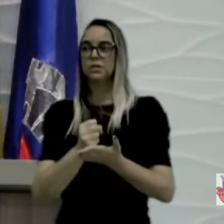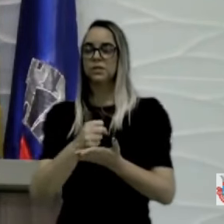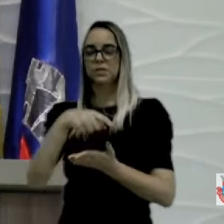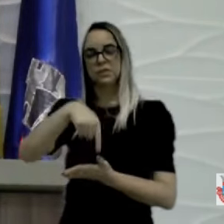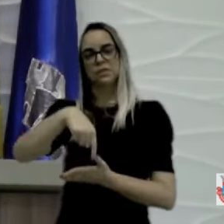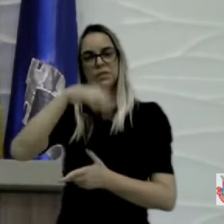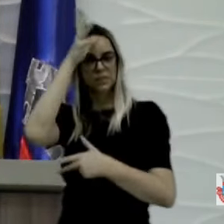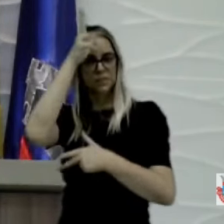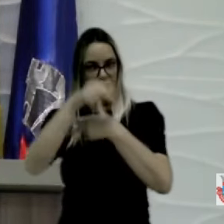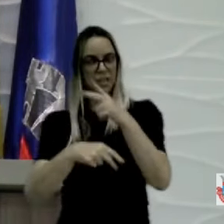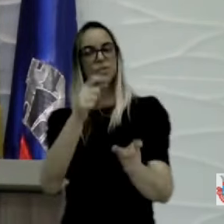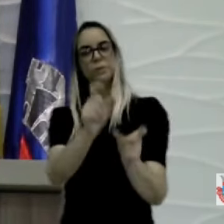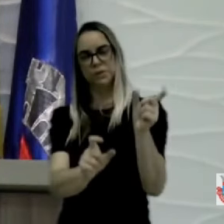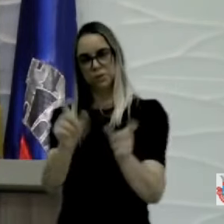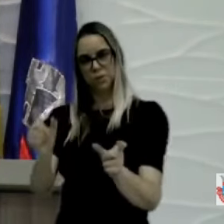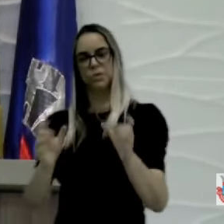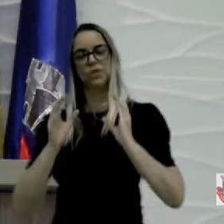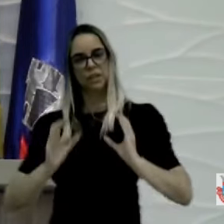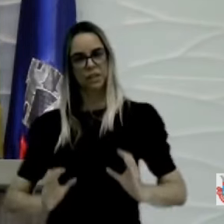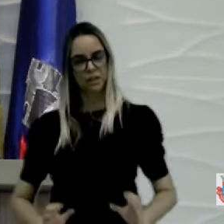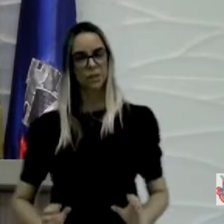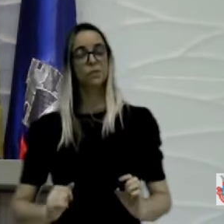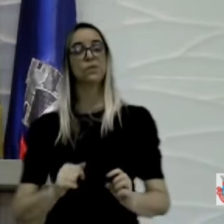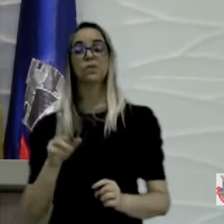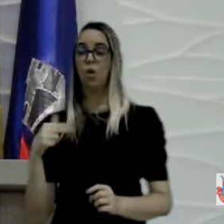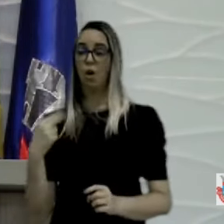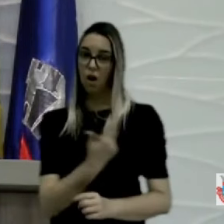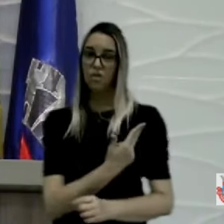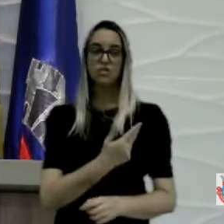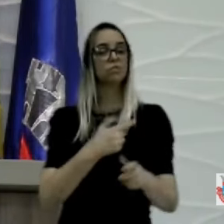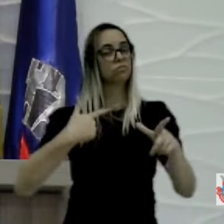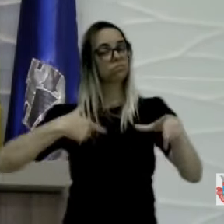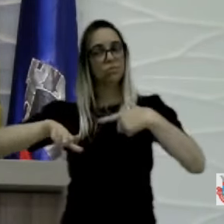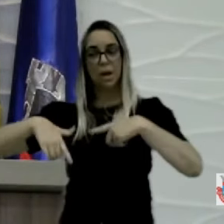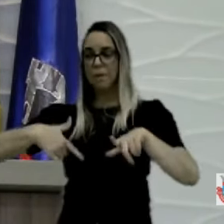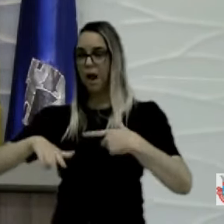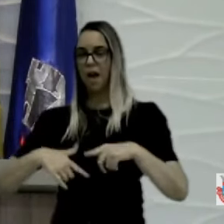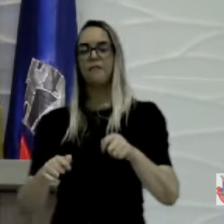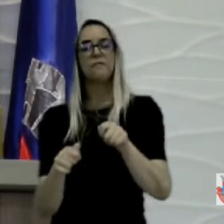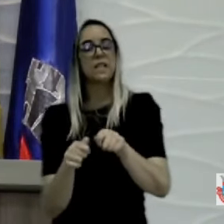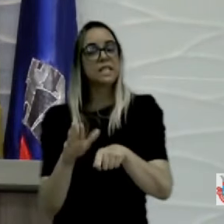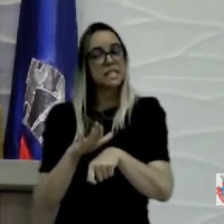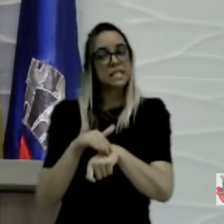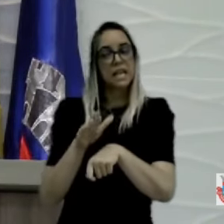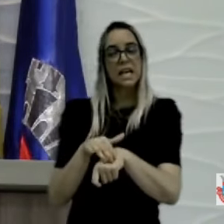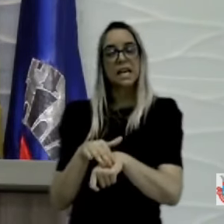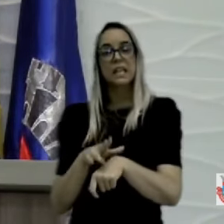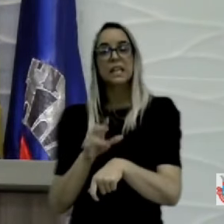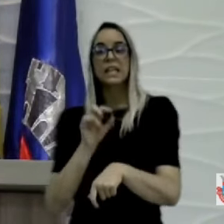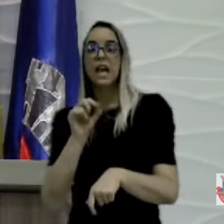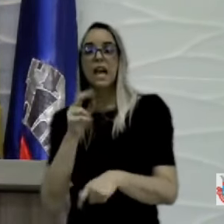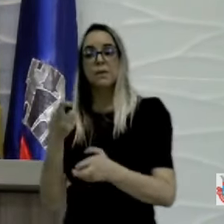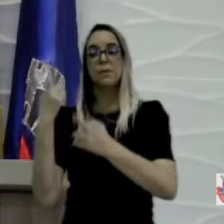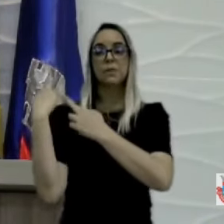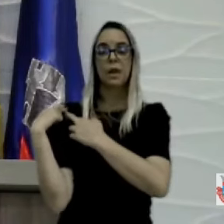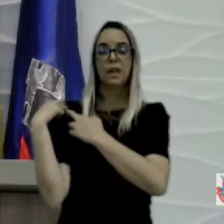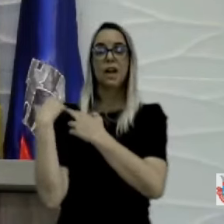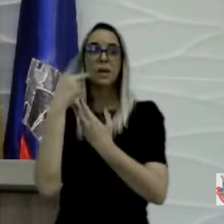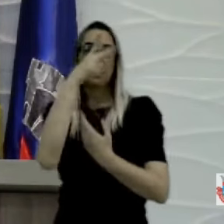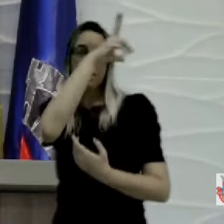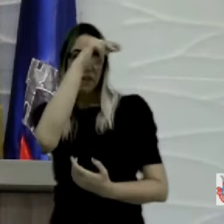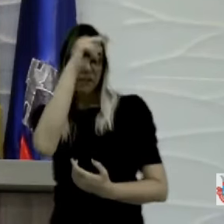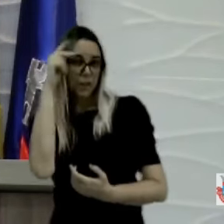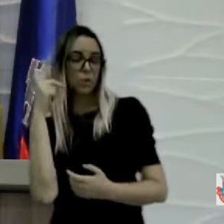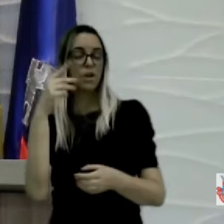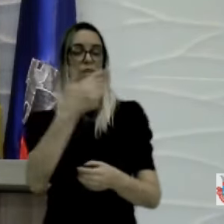nossa cidade, onde a gente vem fazendo um serviço que era dever da municipalidade, da gestão pública, que